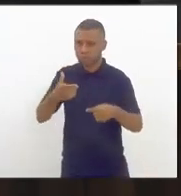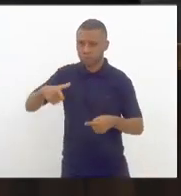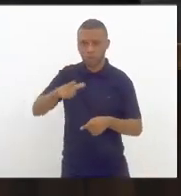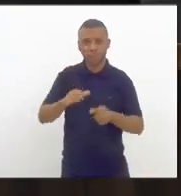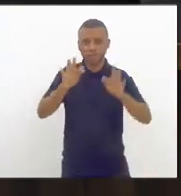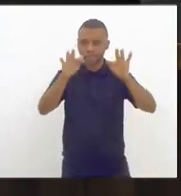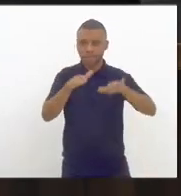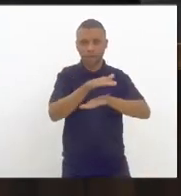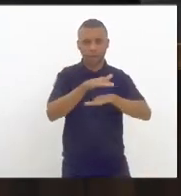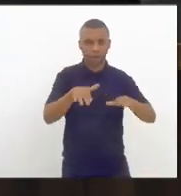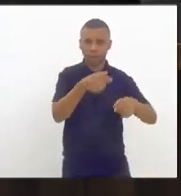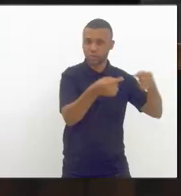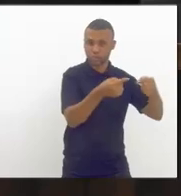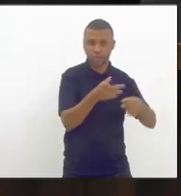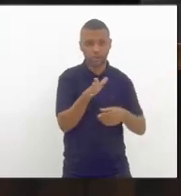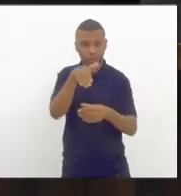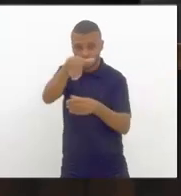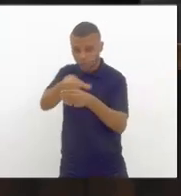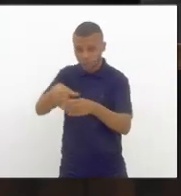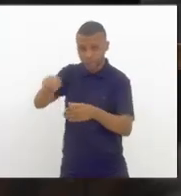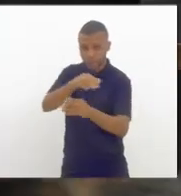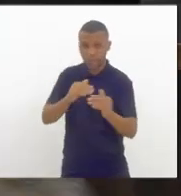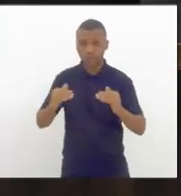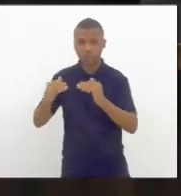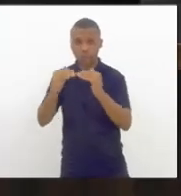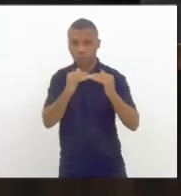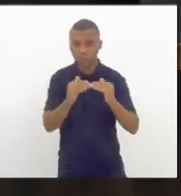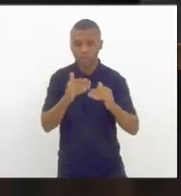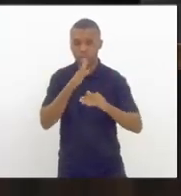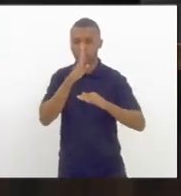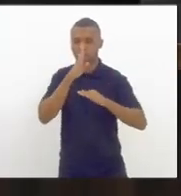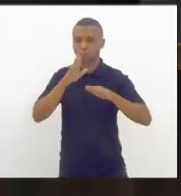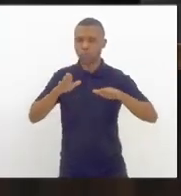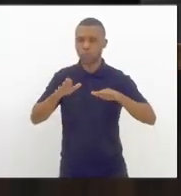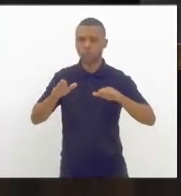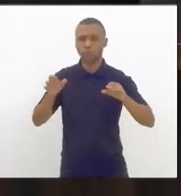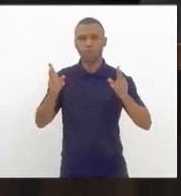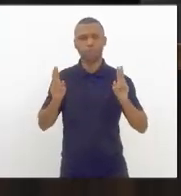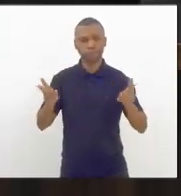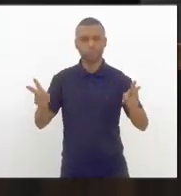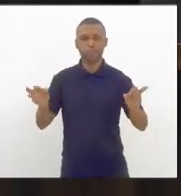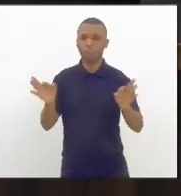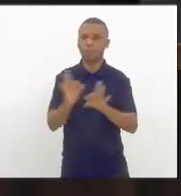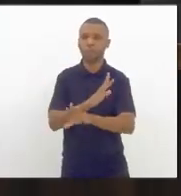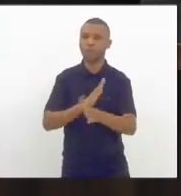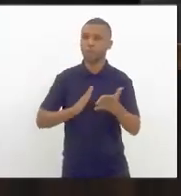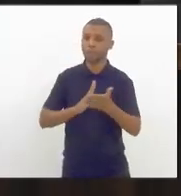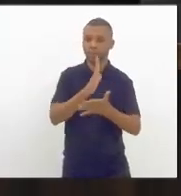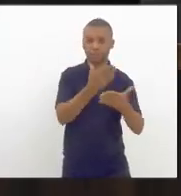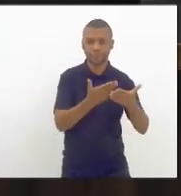a discussão, em votação, os senhores que aprovam, permaneçam como estão, aprovado, vai à promulgação.